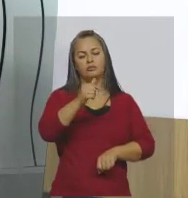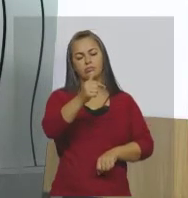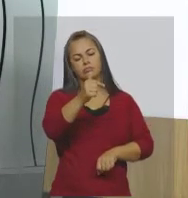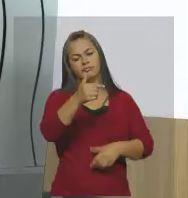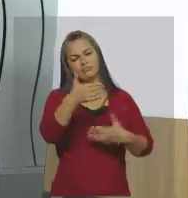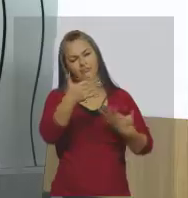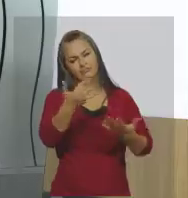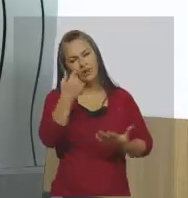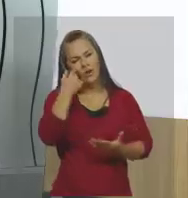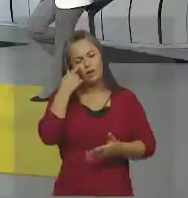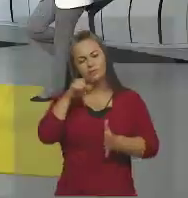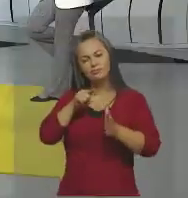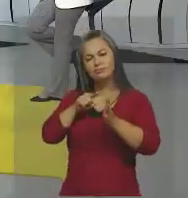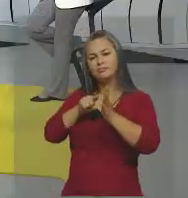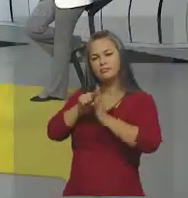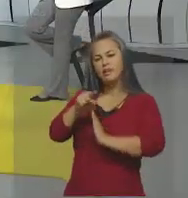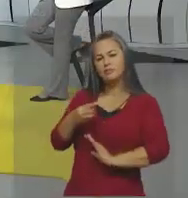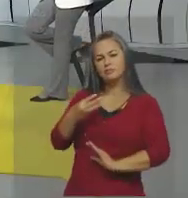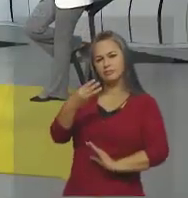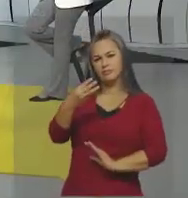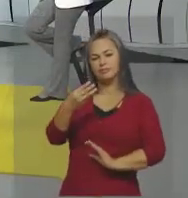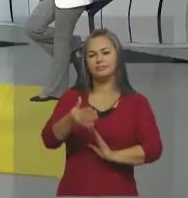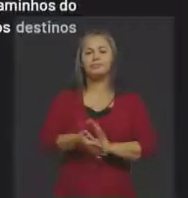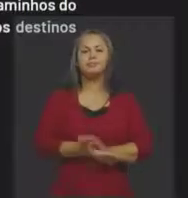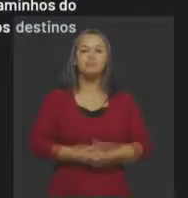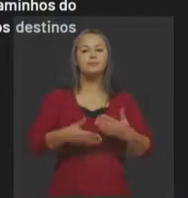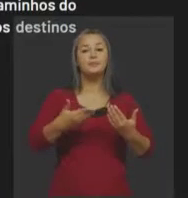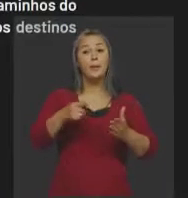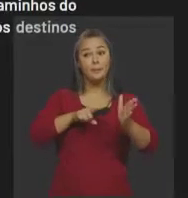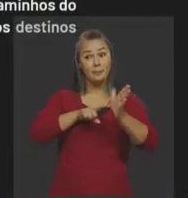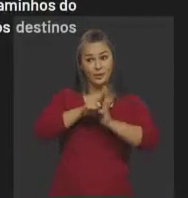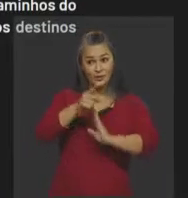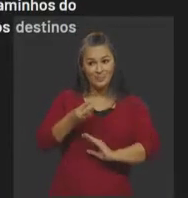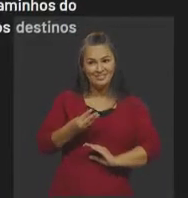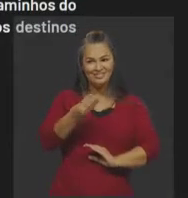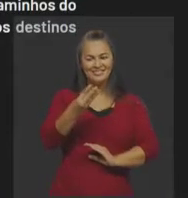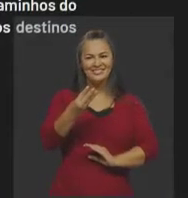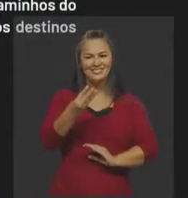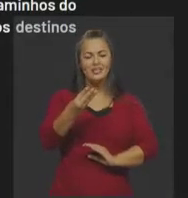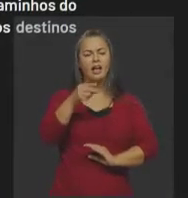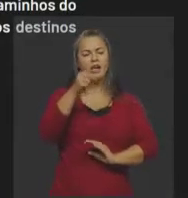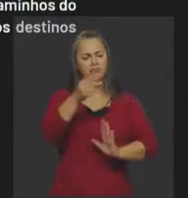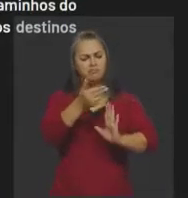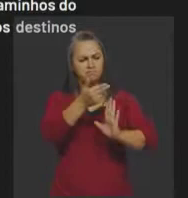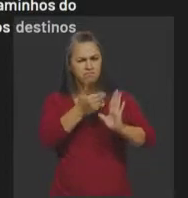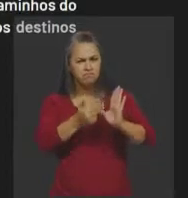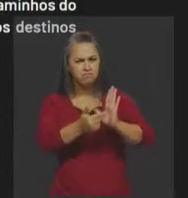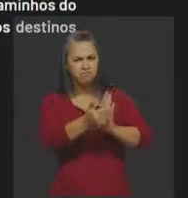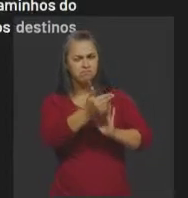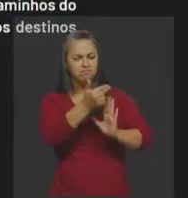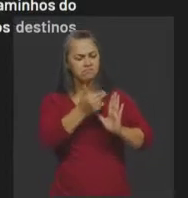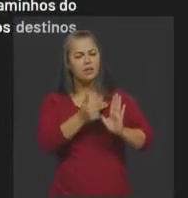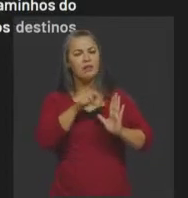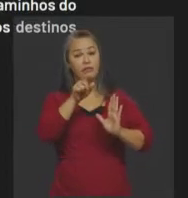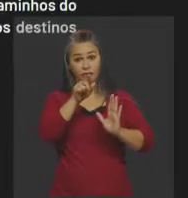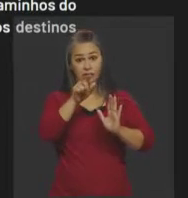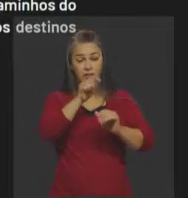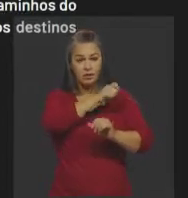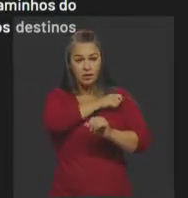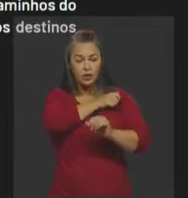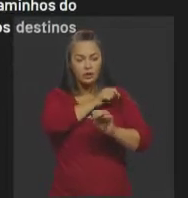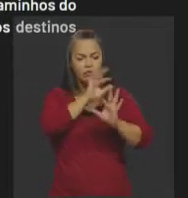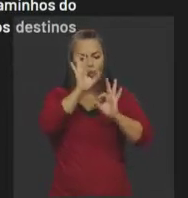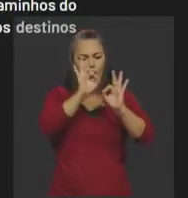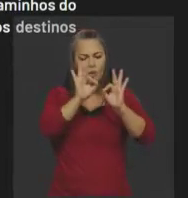vamos para a questão 3. Baseado na figura deste assunto, faça um esquema com setas e palavras descrevendo a